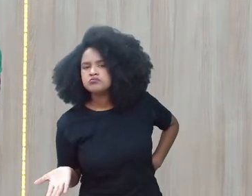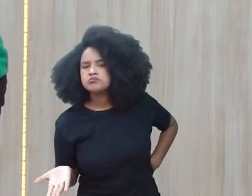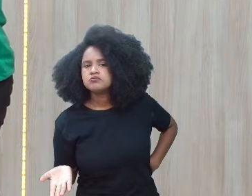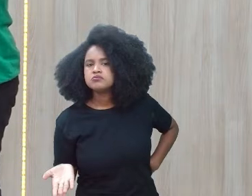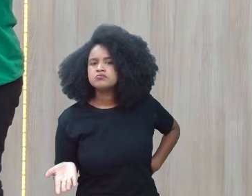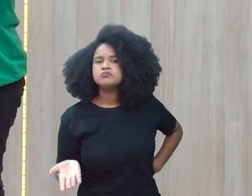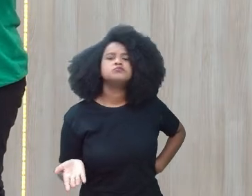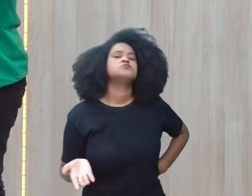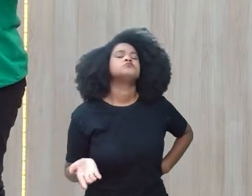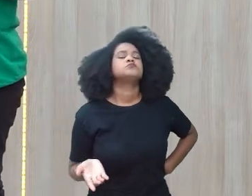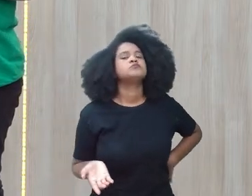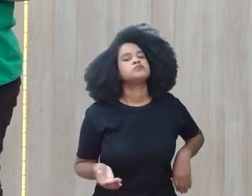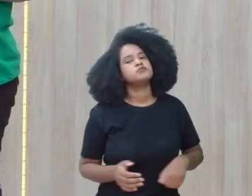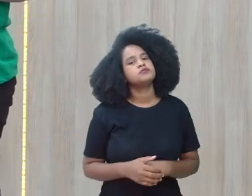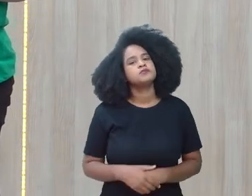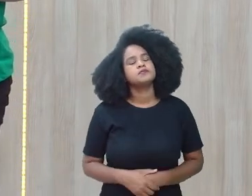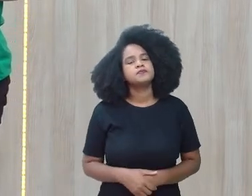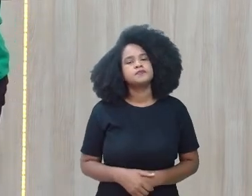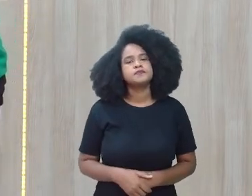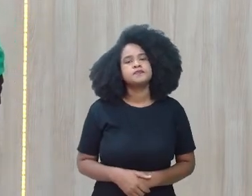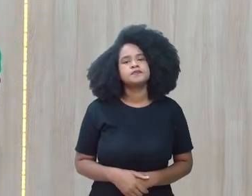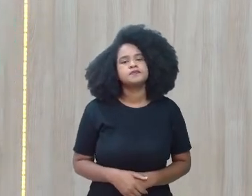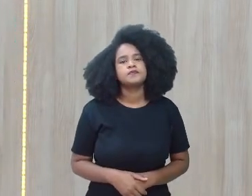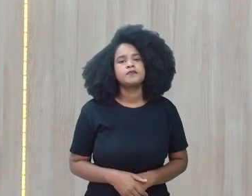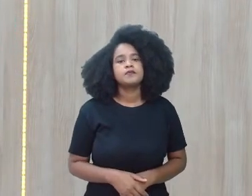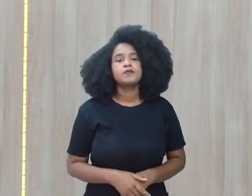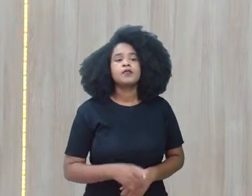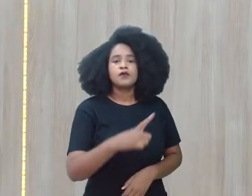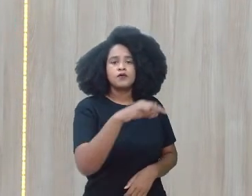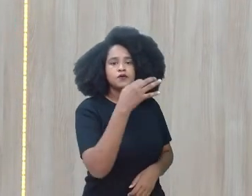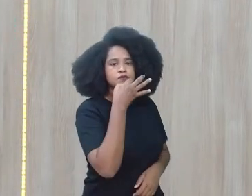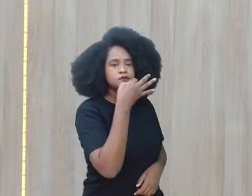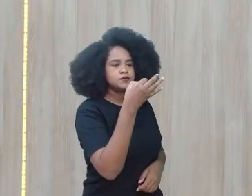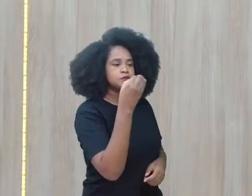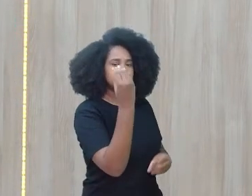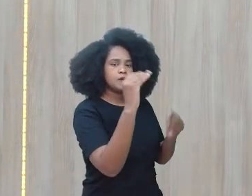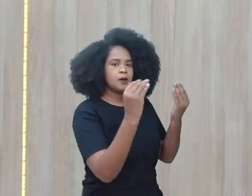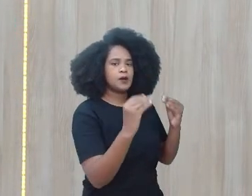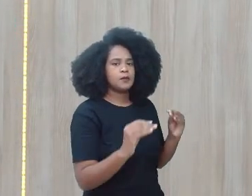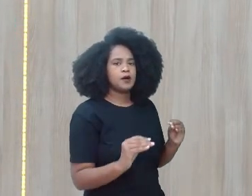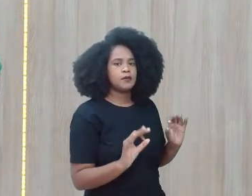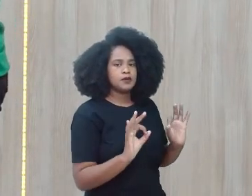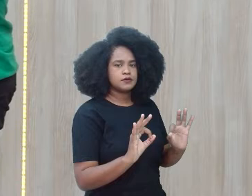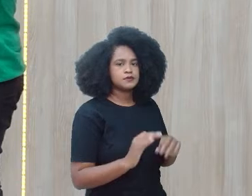certo lado bom em ser competitivo? Coloquem aí no chat, tá?